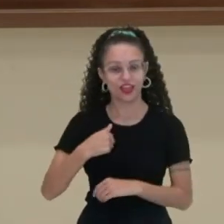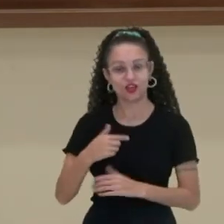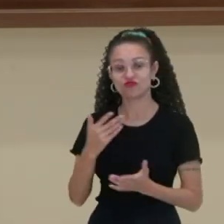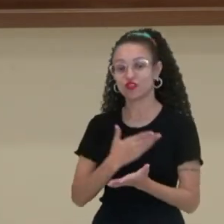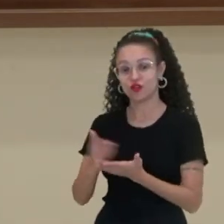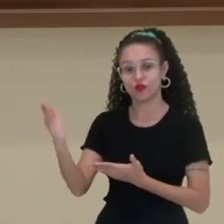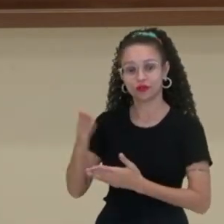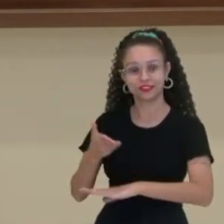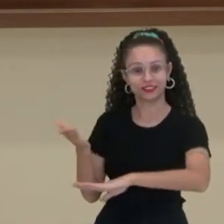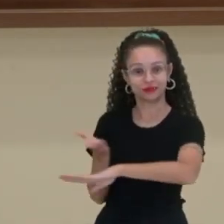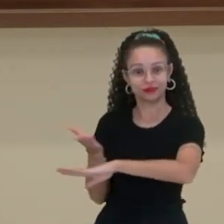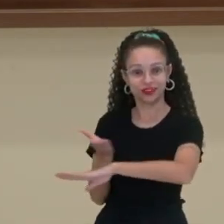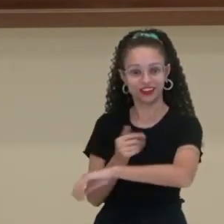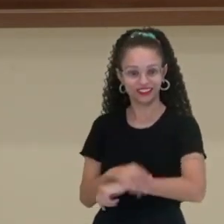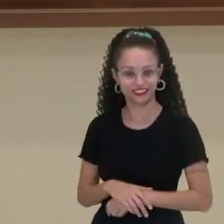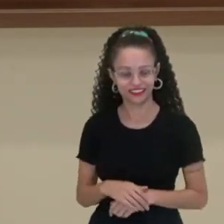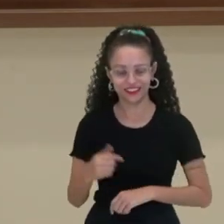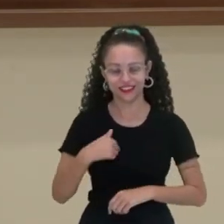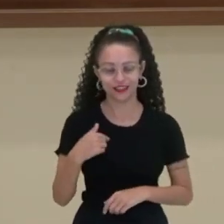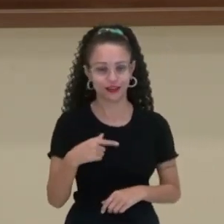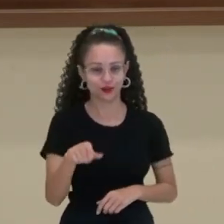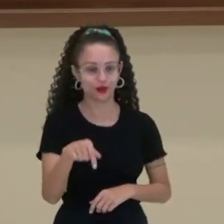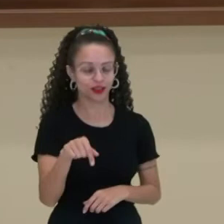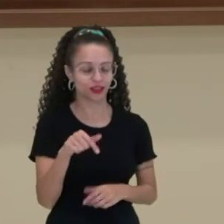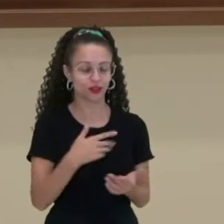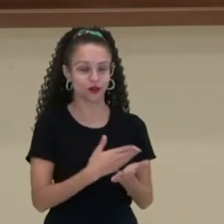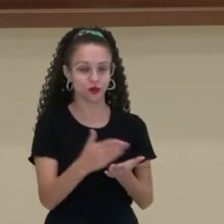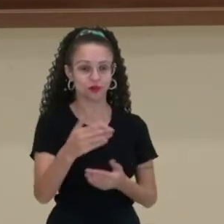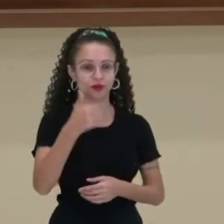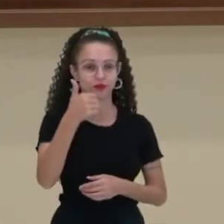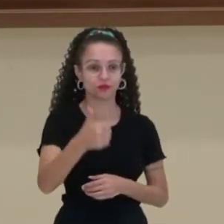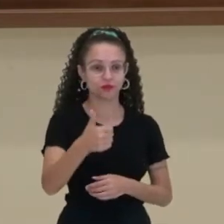aí na Idade Moderna. Eu estou entrando aqui para